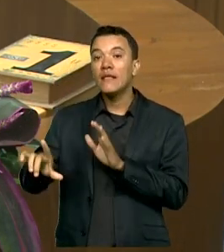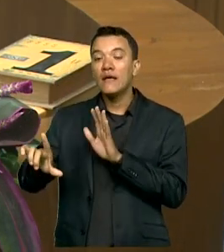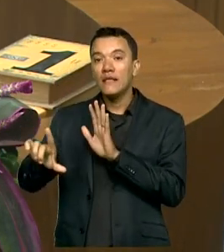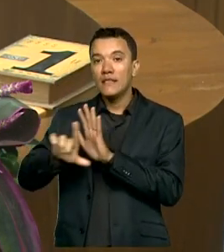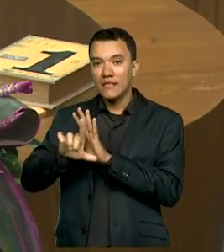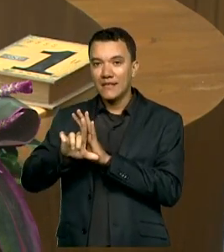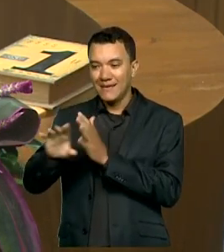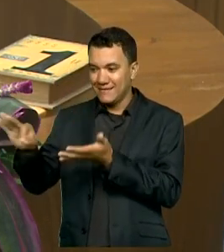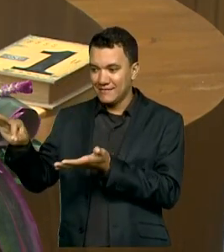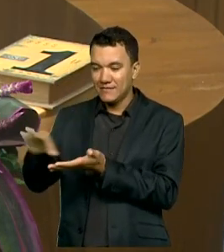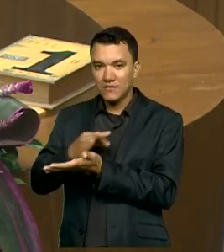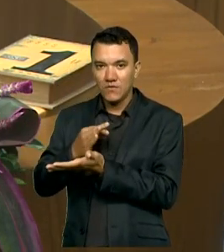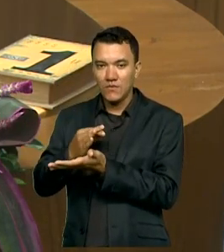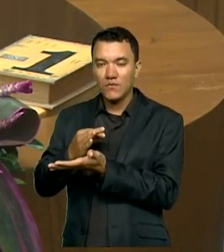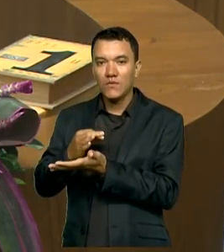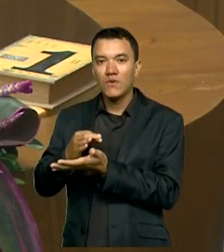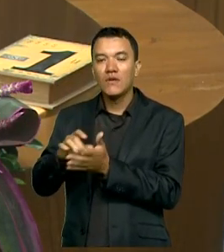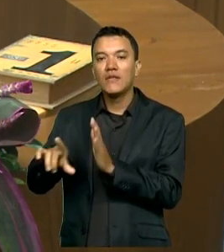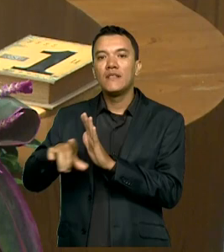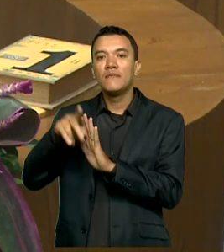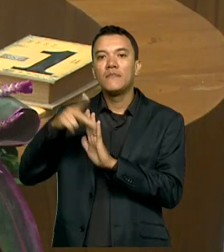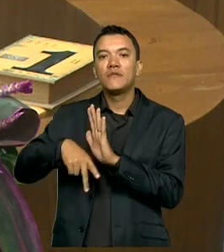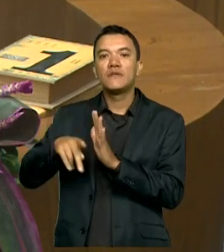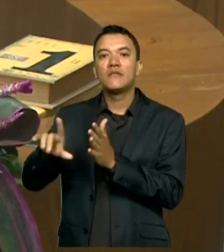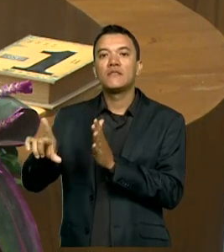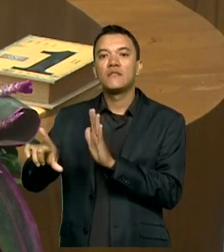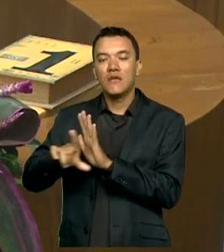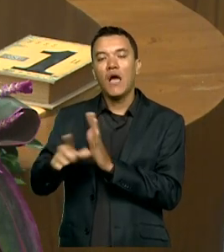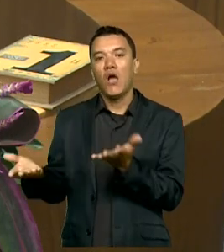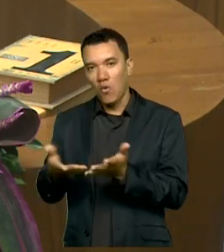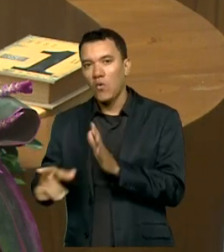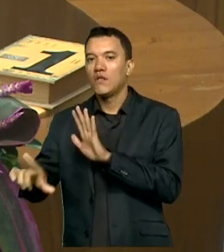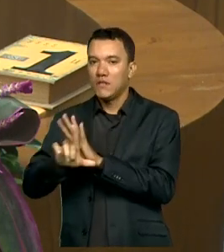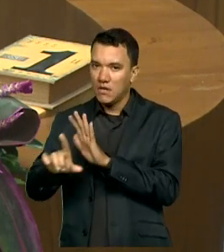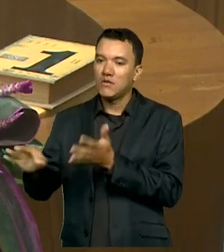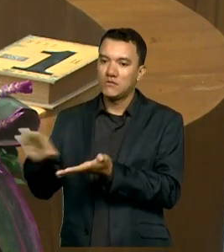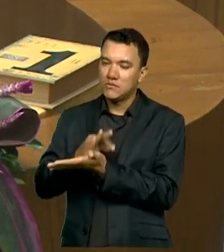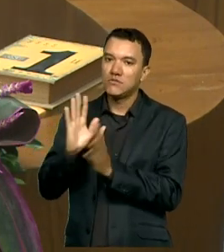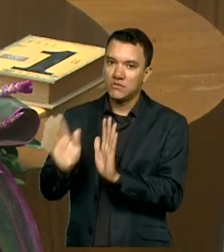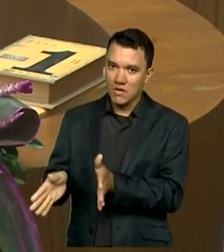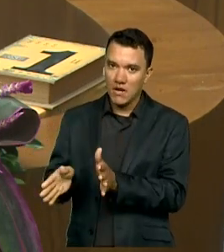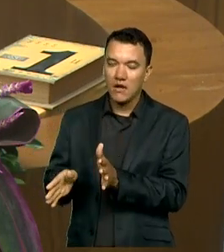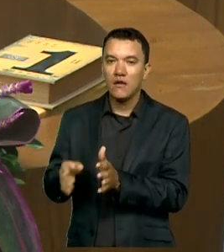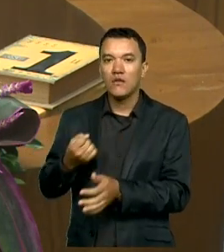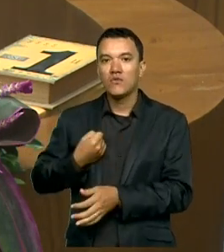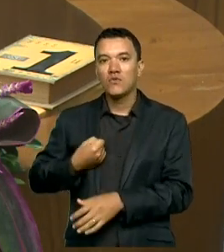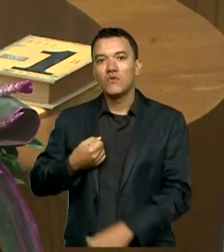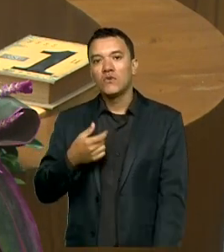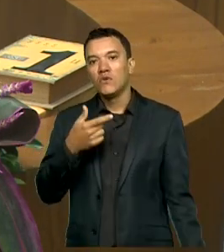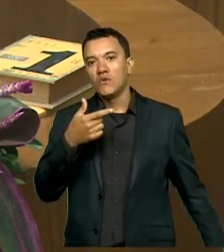do meu projeto de lei, que agora é lei número